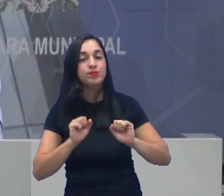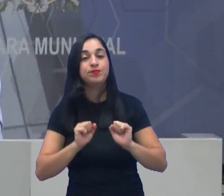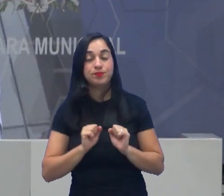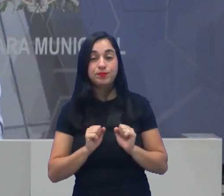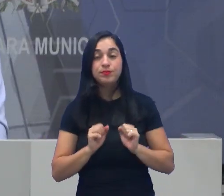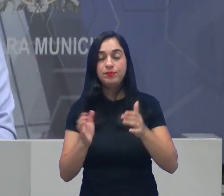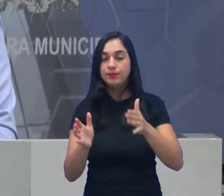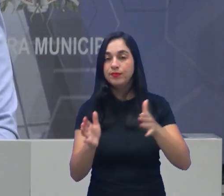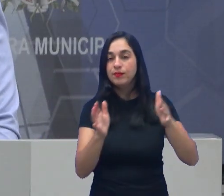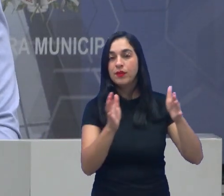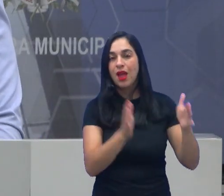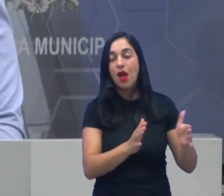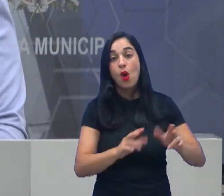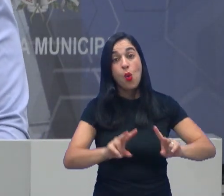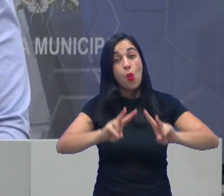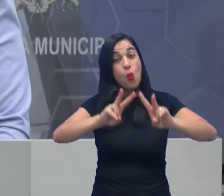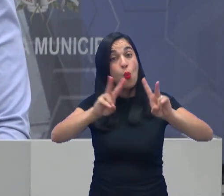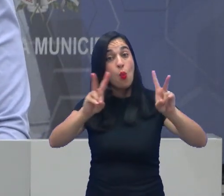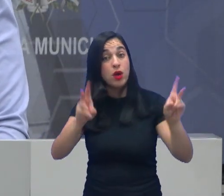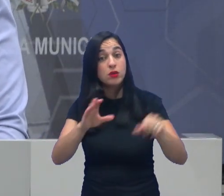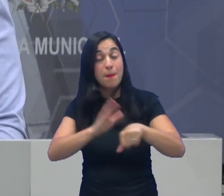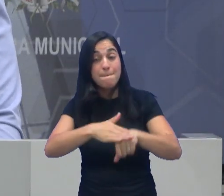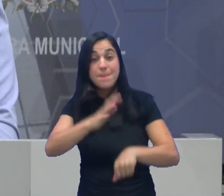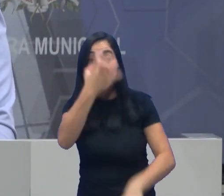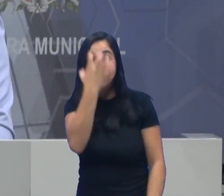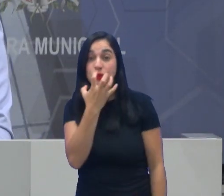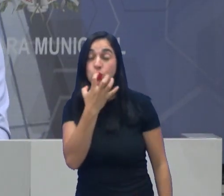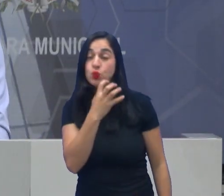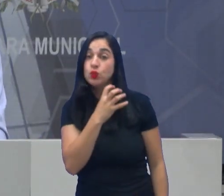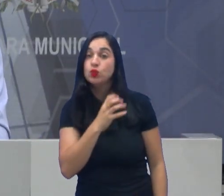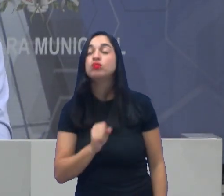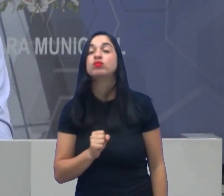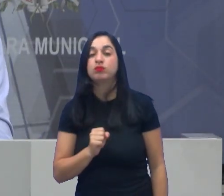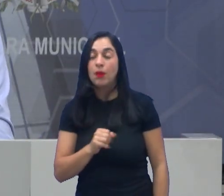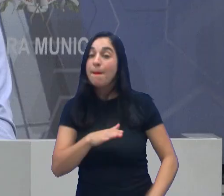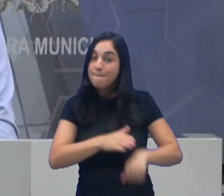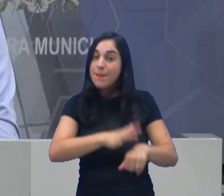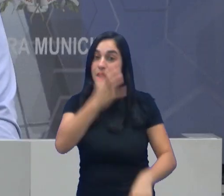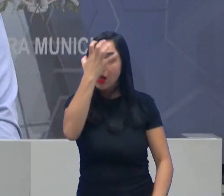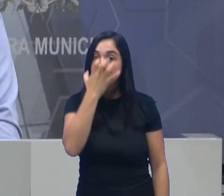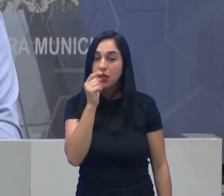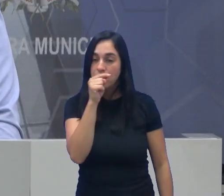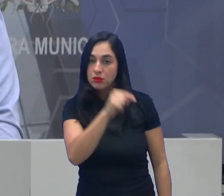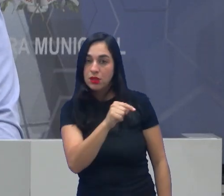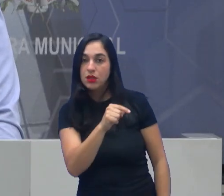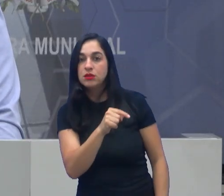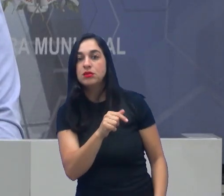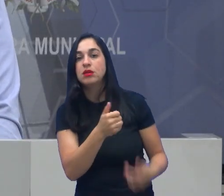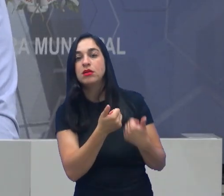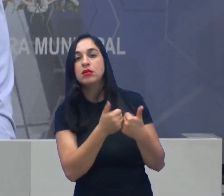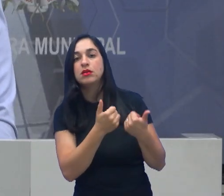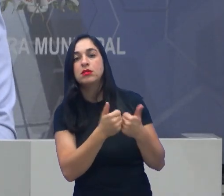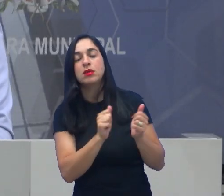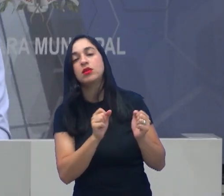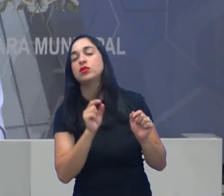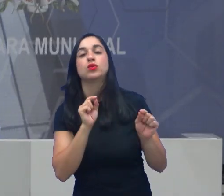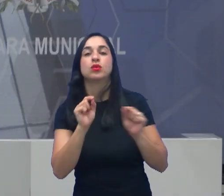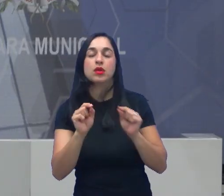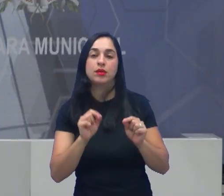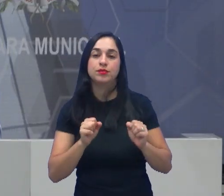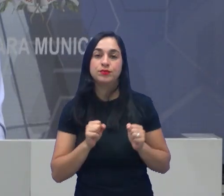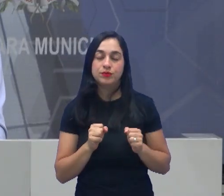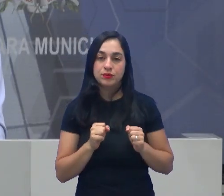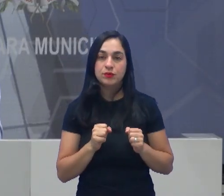falar de um assunto mais sério ainda, e ainda na questão do transporte. Como que